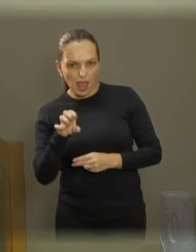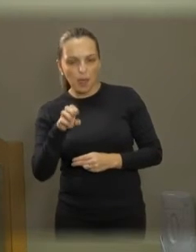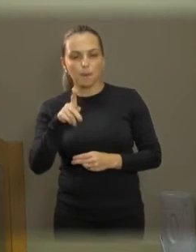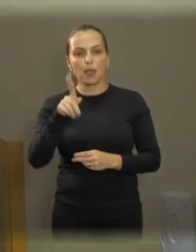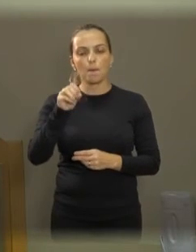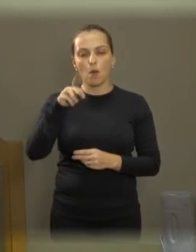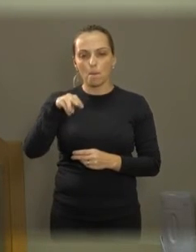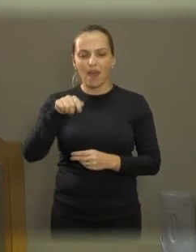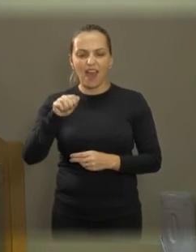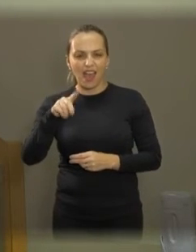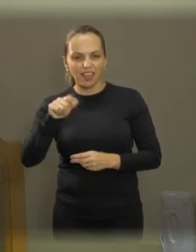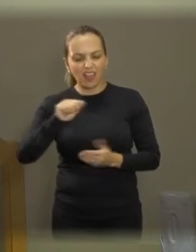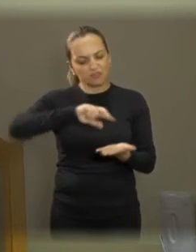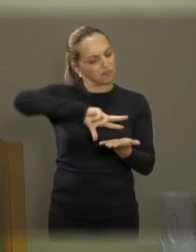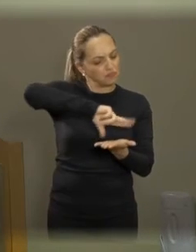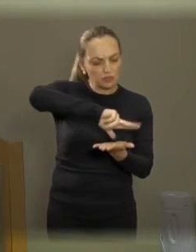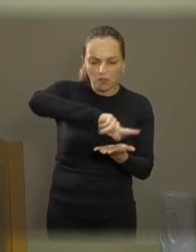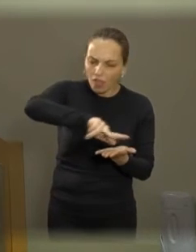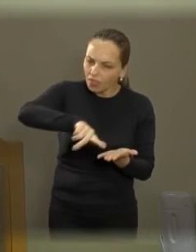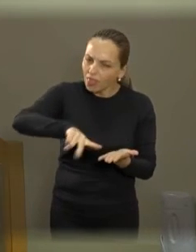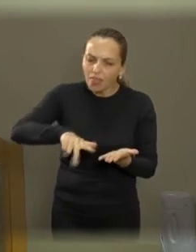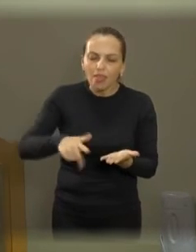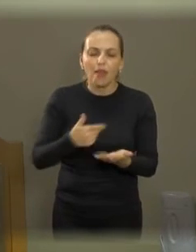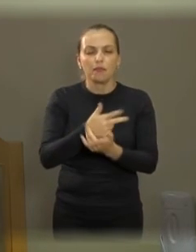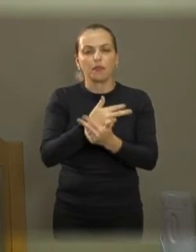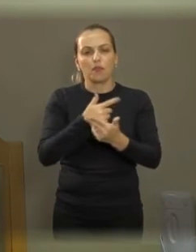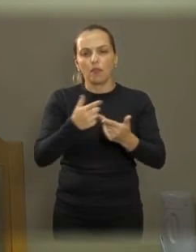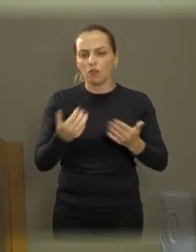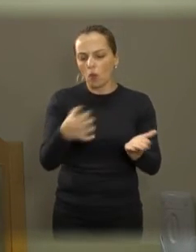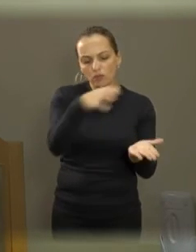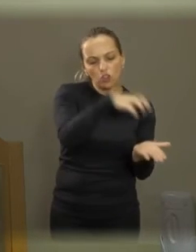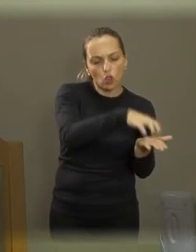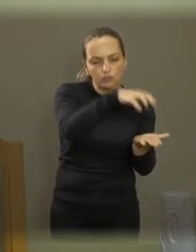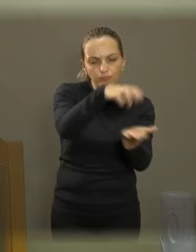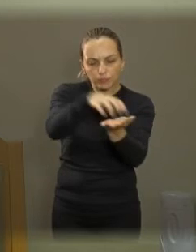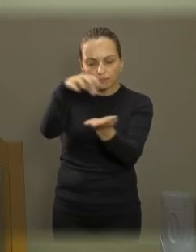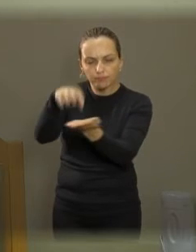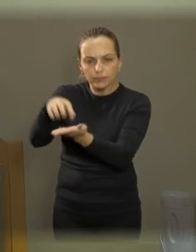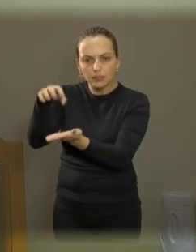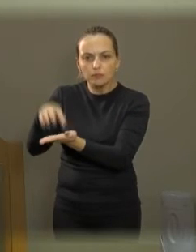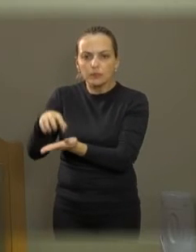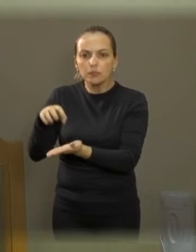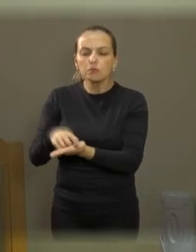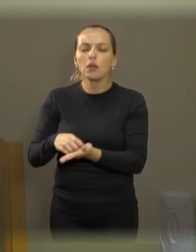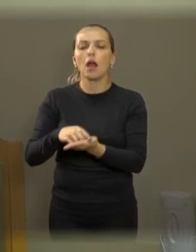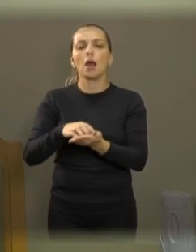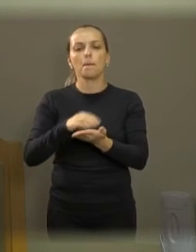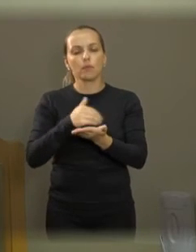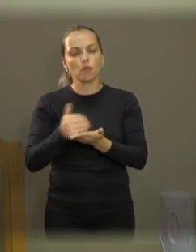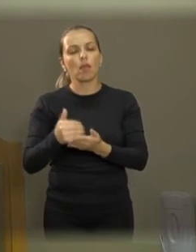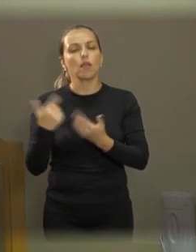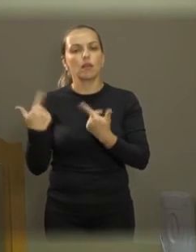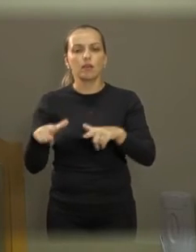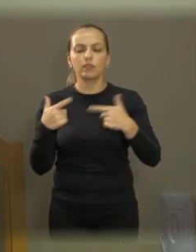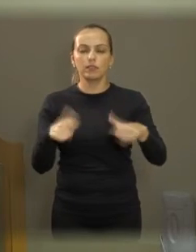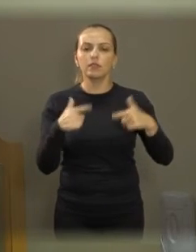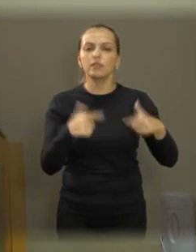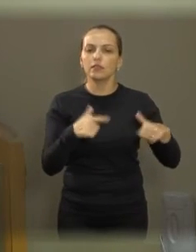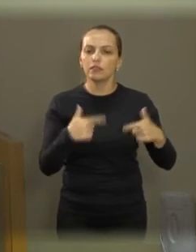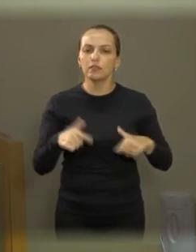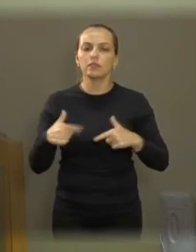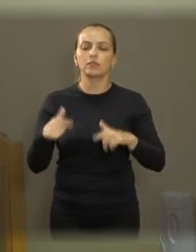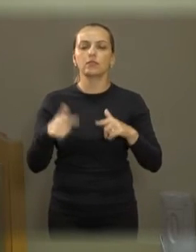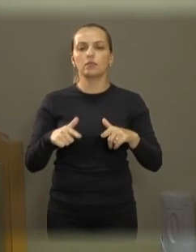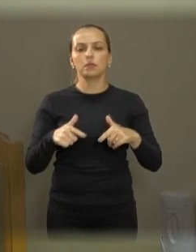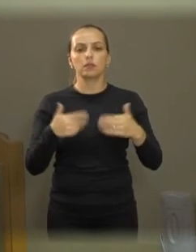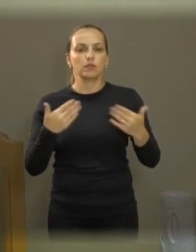setor de injetáveis e um setor a parte de comprimido tinha também uma parte de revestimento e uma